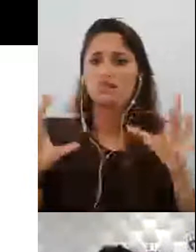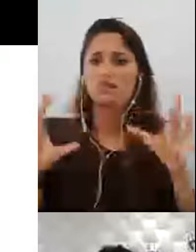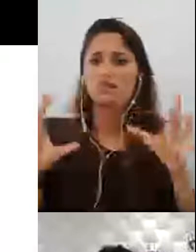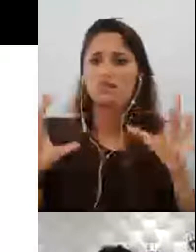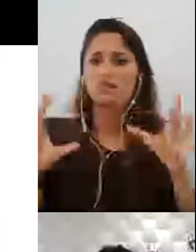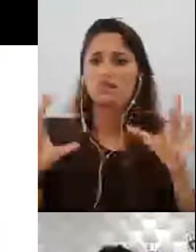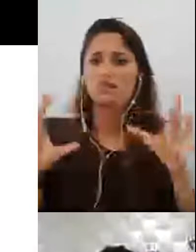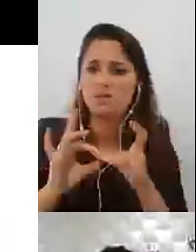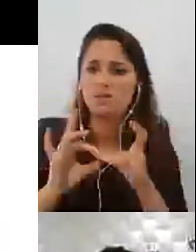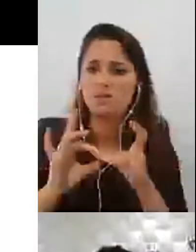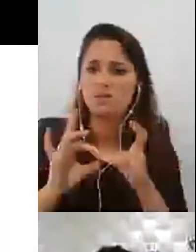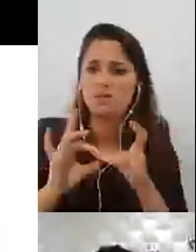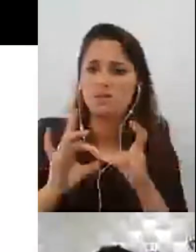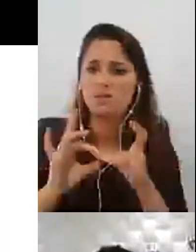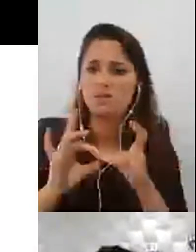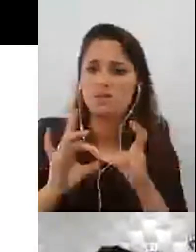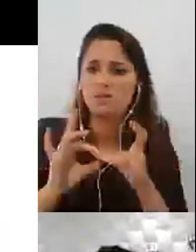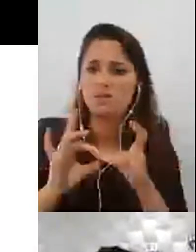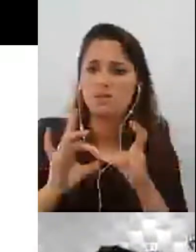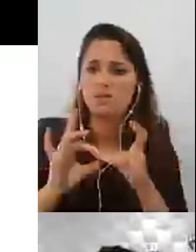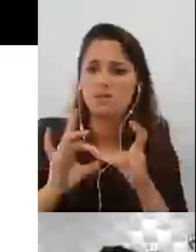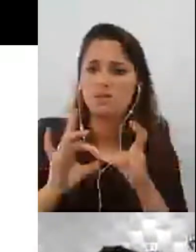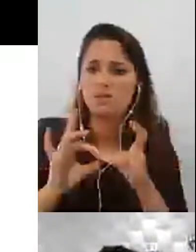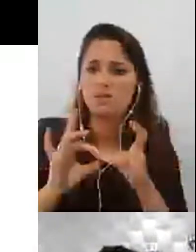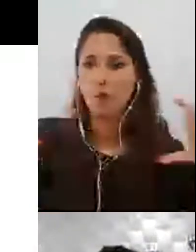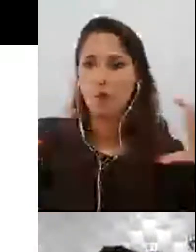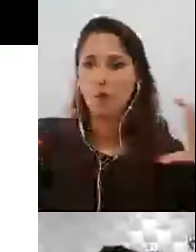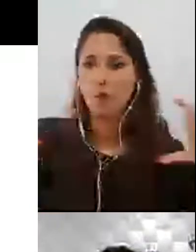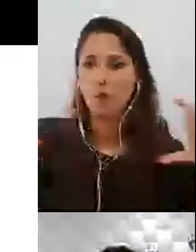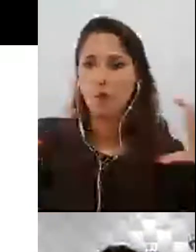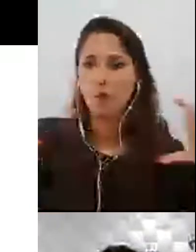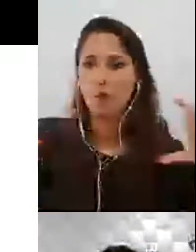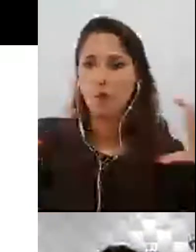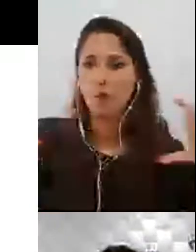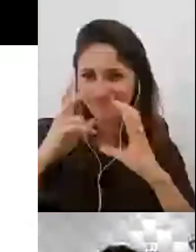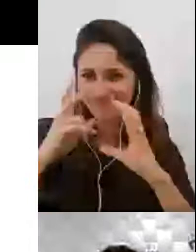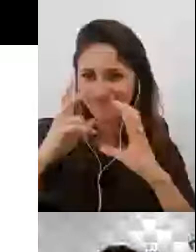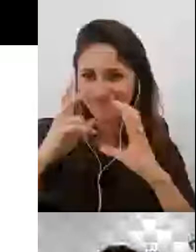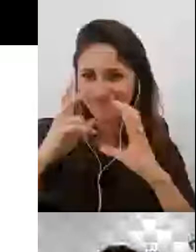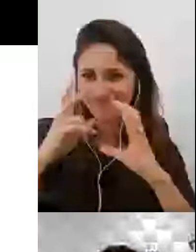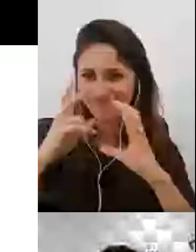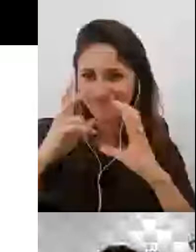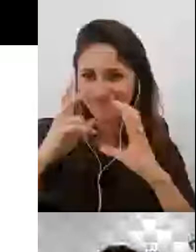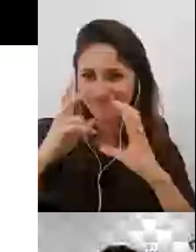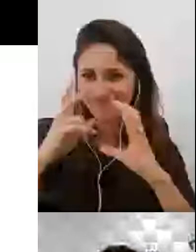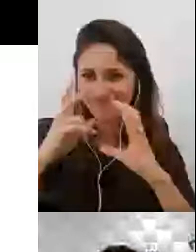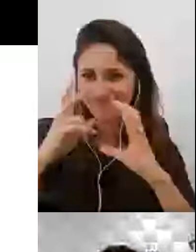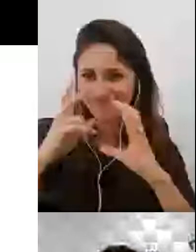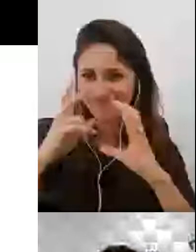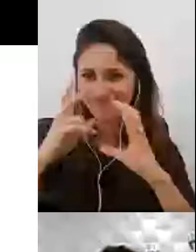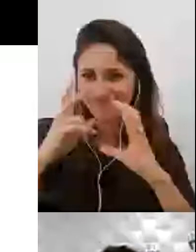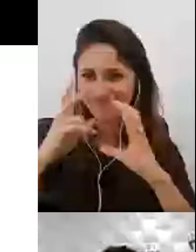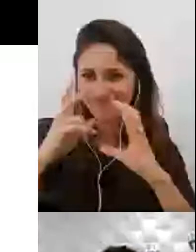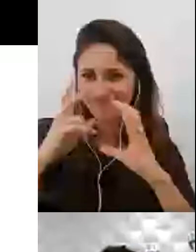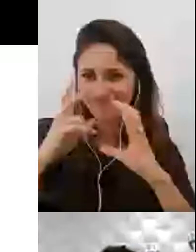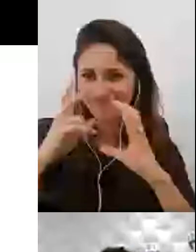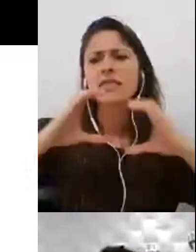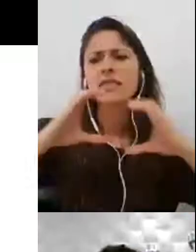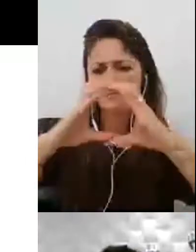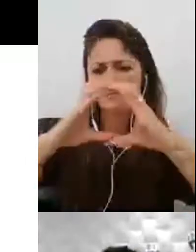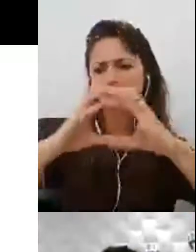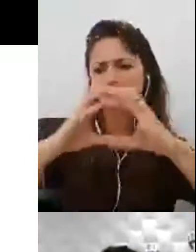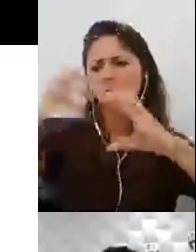E a indústria 4.0 veio para fazer com que esses dois mundos vivam de uma forma bem harmônica, bem